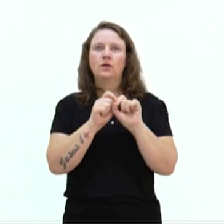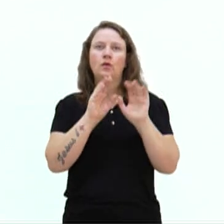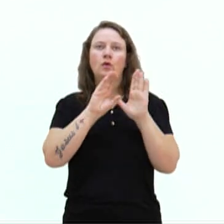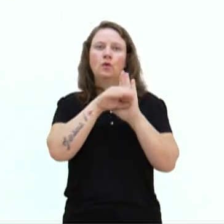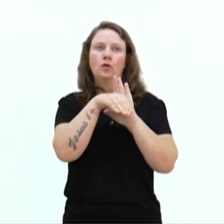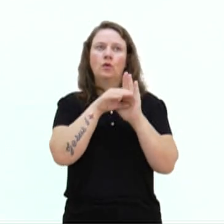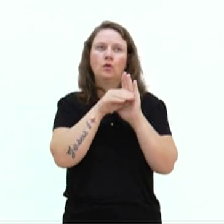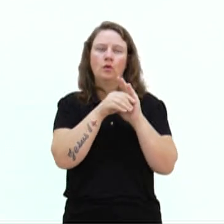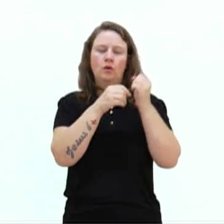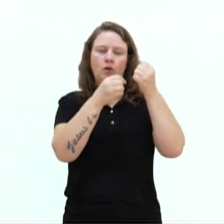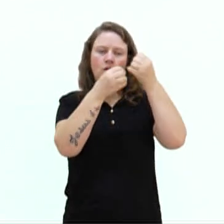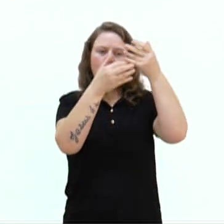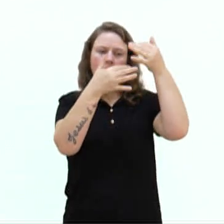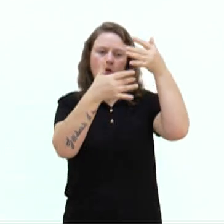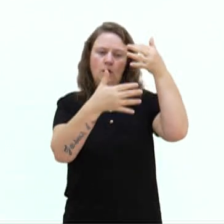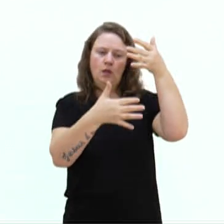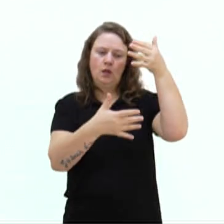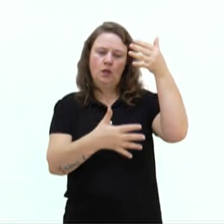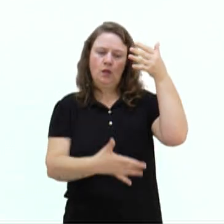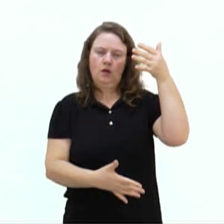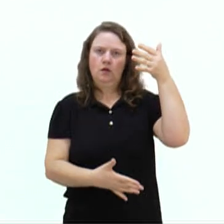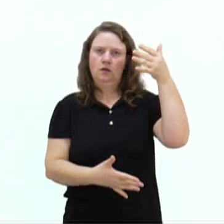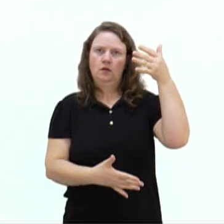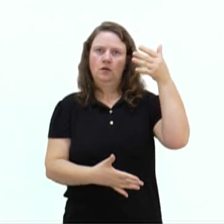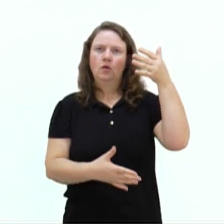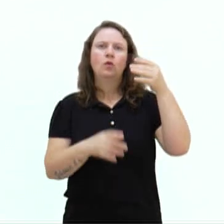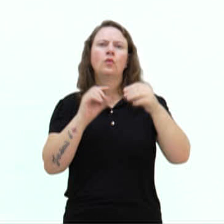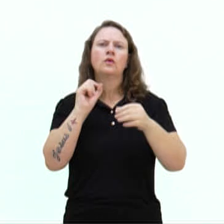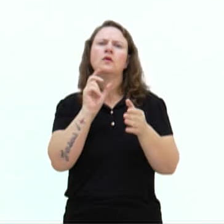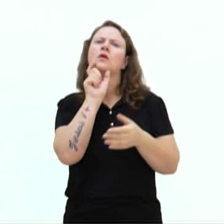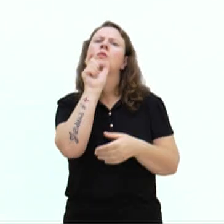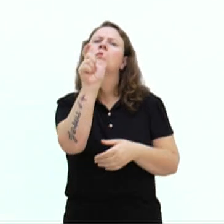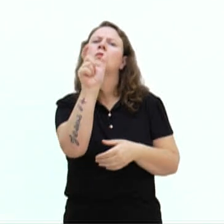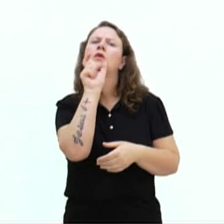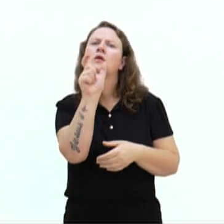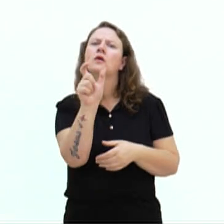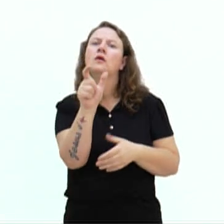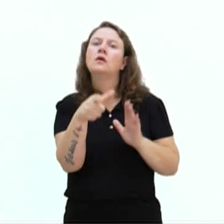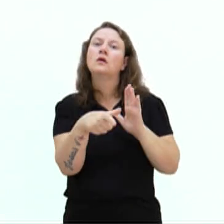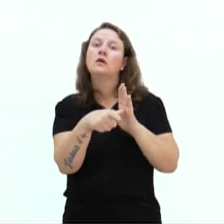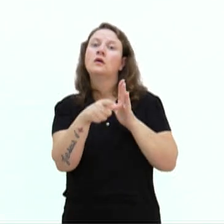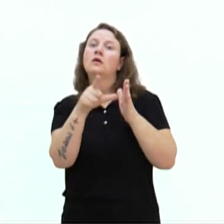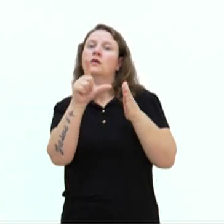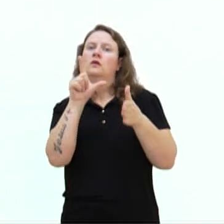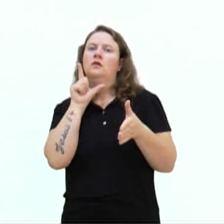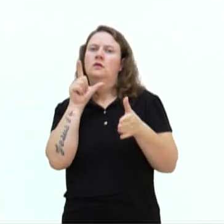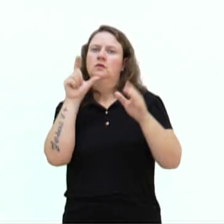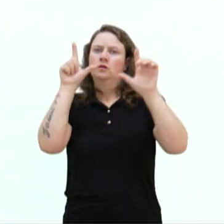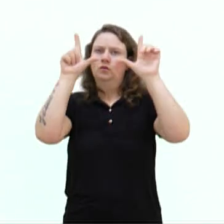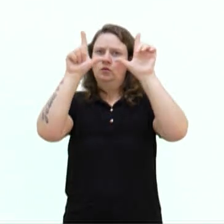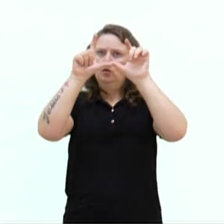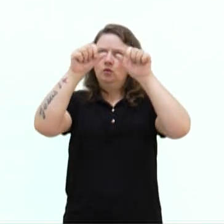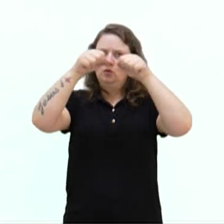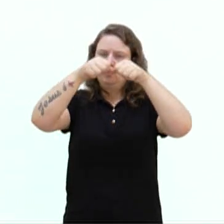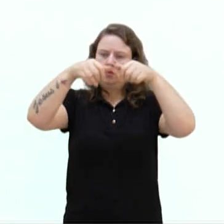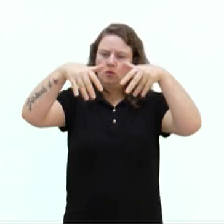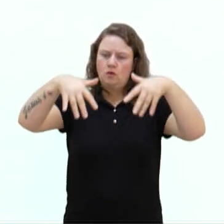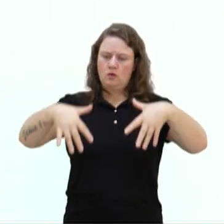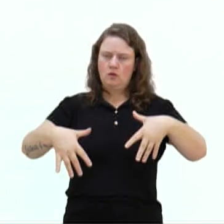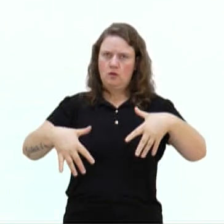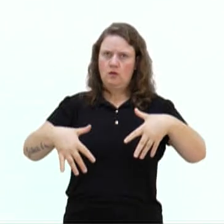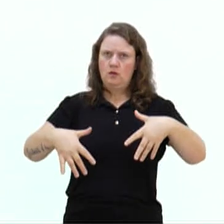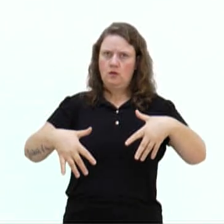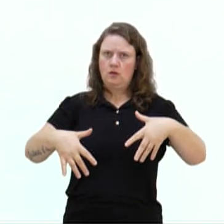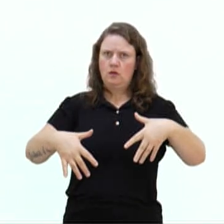que precisam ser incluídos. Então, o estacionamento é o momento que você faz antes do mapa conceitual, porque o mapa conceitual ele dá a ideia